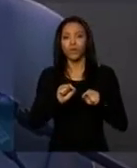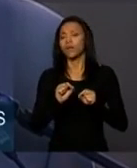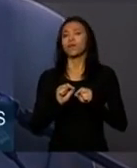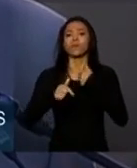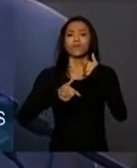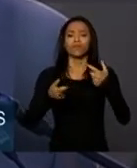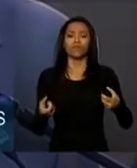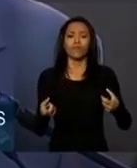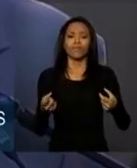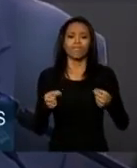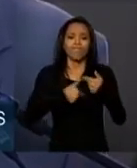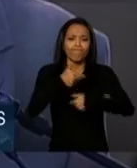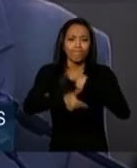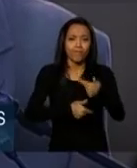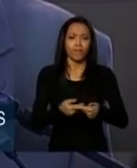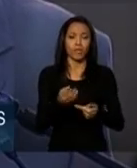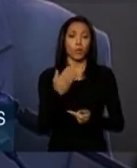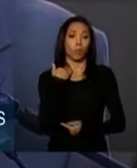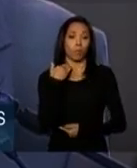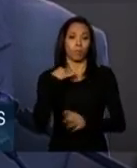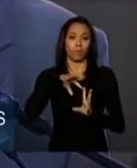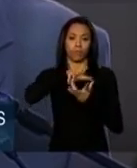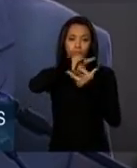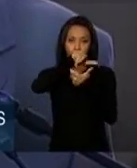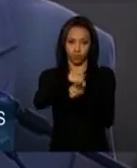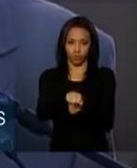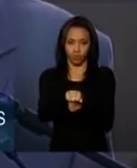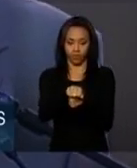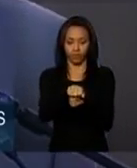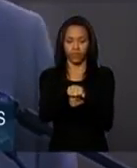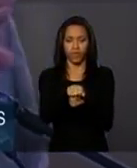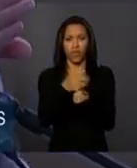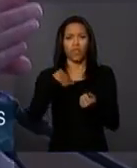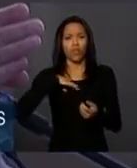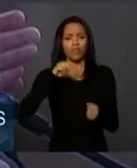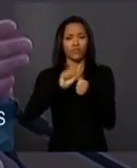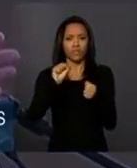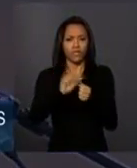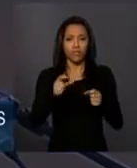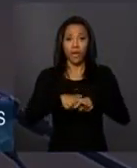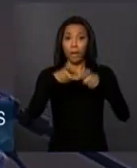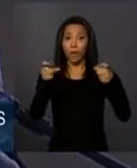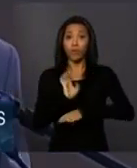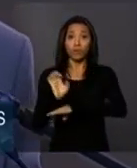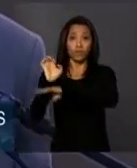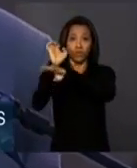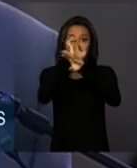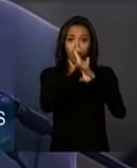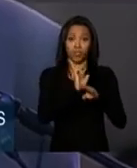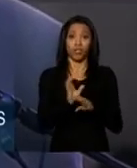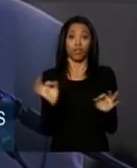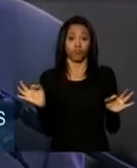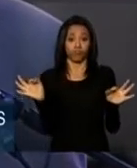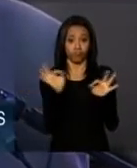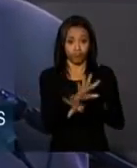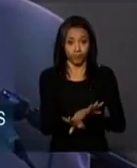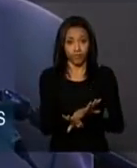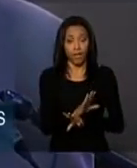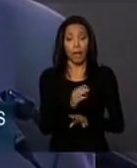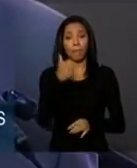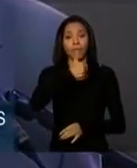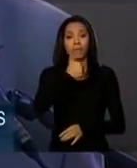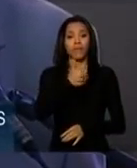Mundial, em DPL e em SWAP. Fizemos a grande maioria dos estados e concluímos a primeira etapa. Estamos